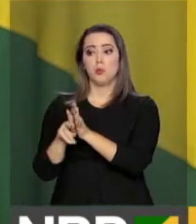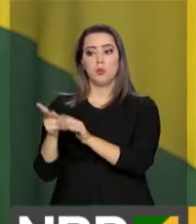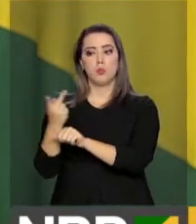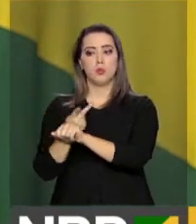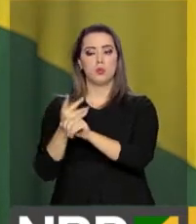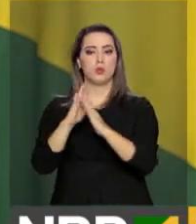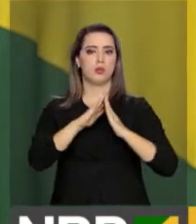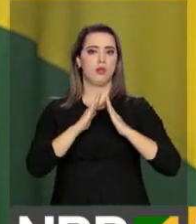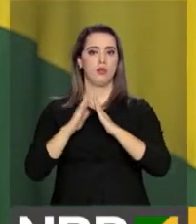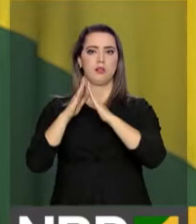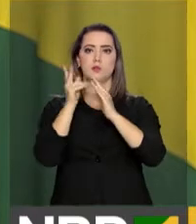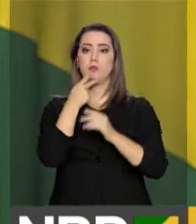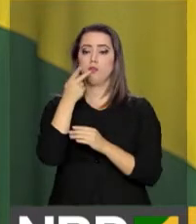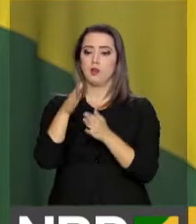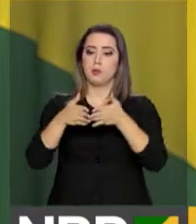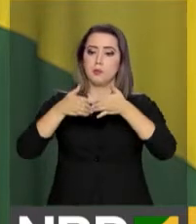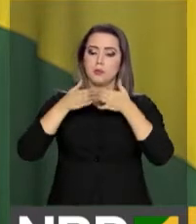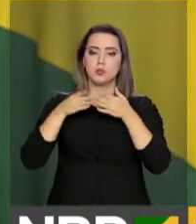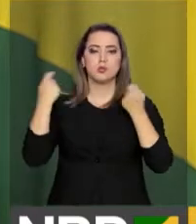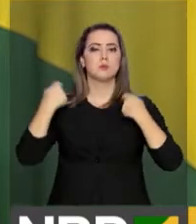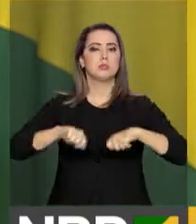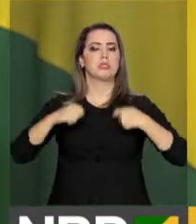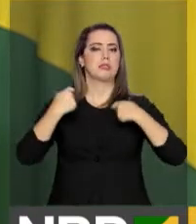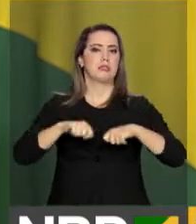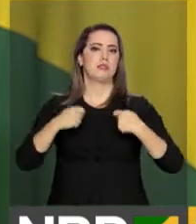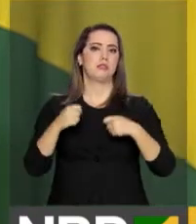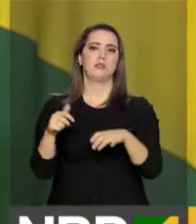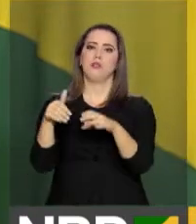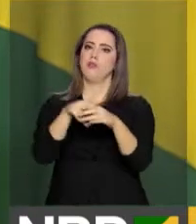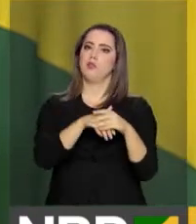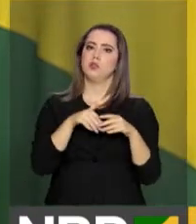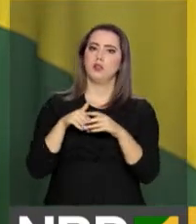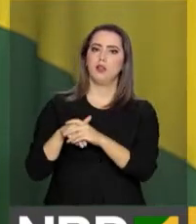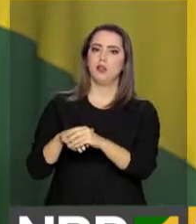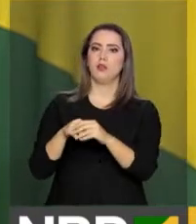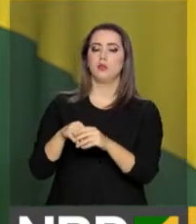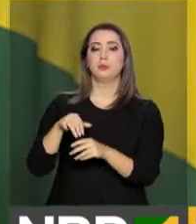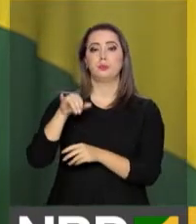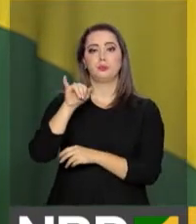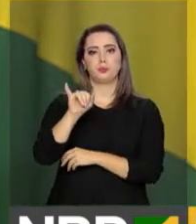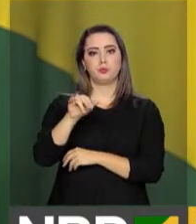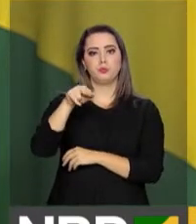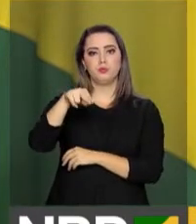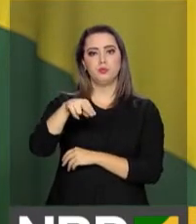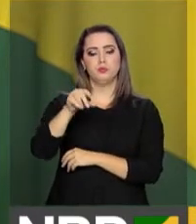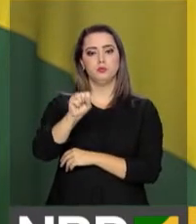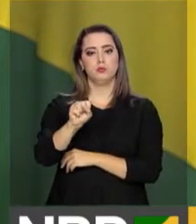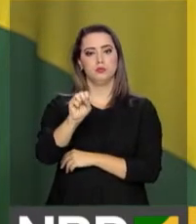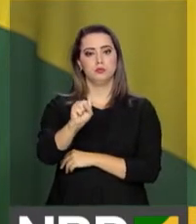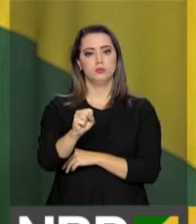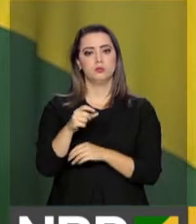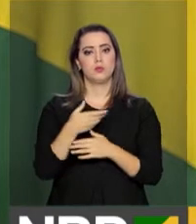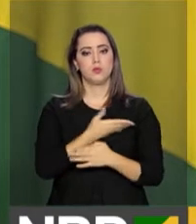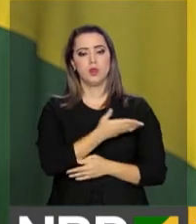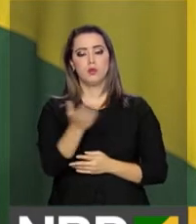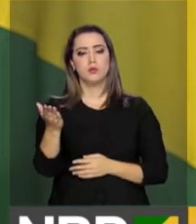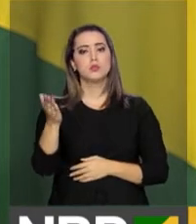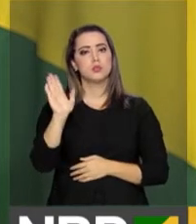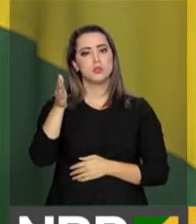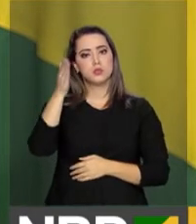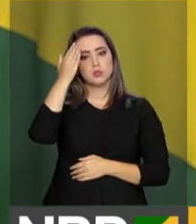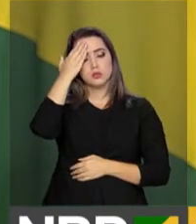convencê los da indispensabilidade da reforma previdenciária senhores sabem